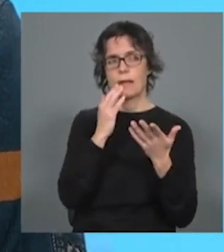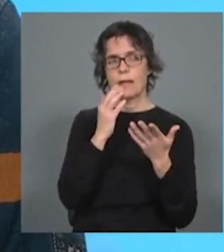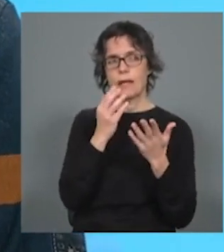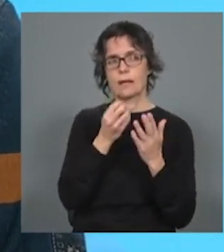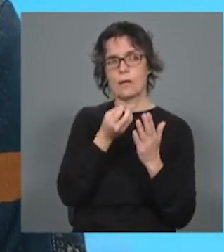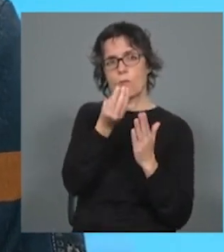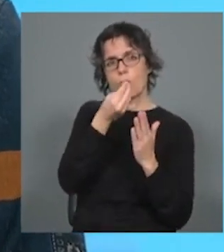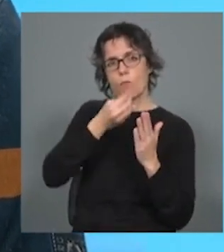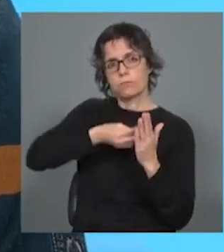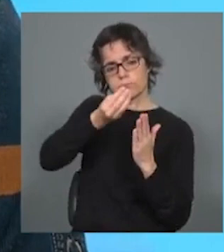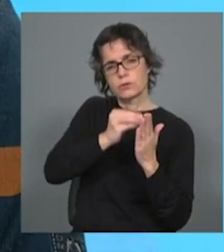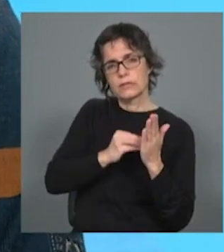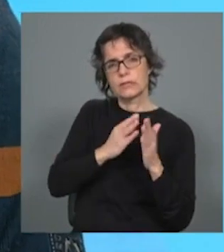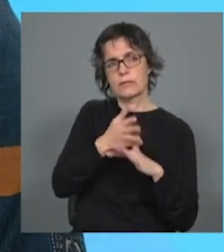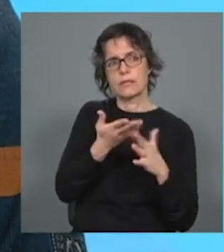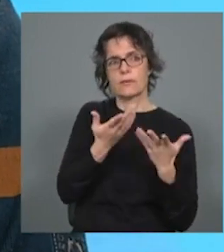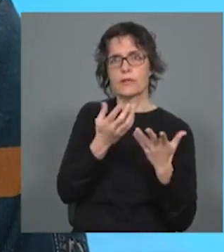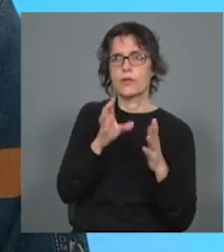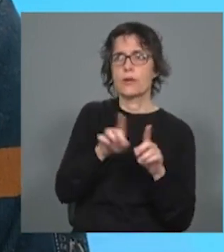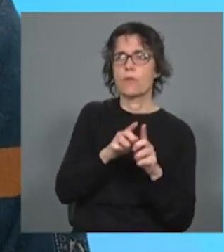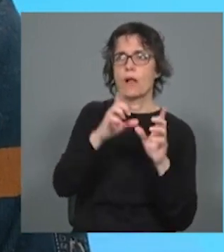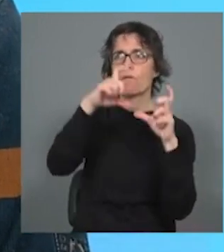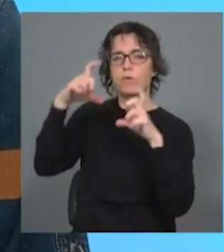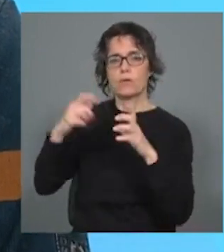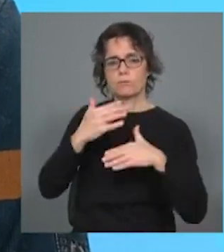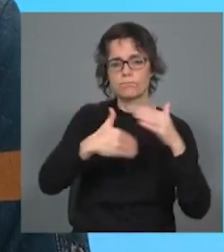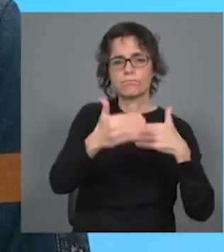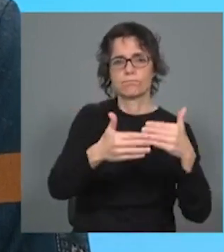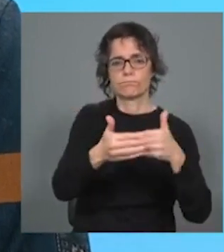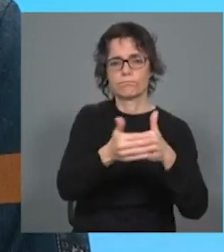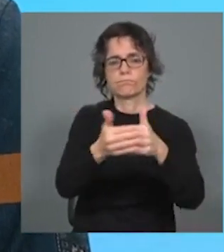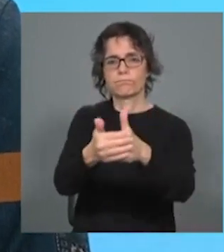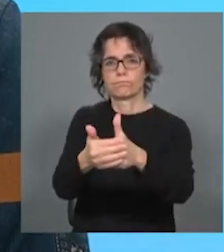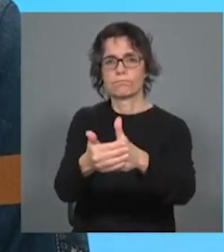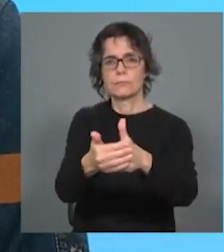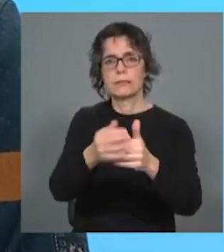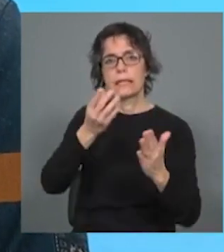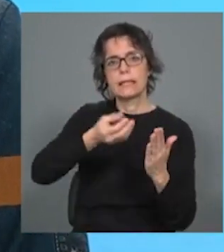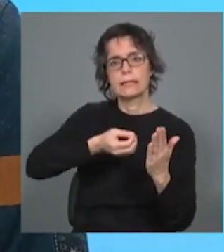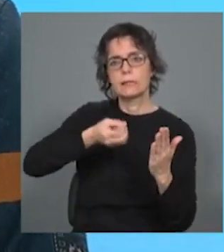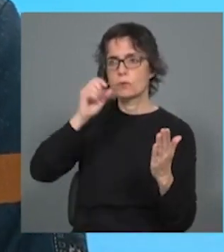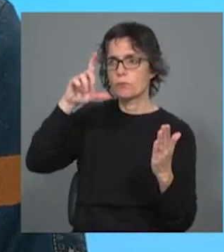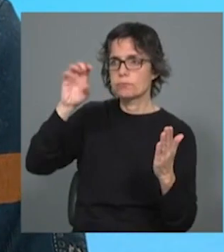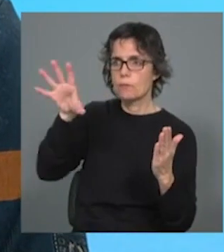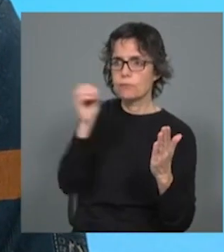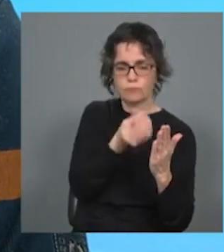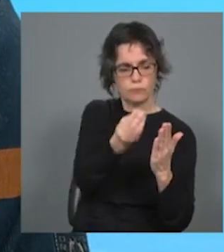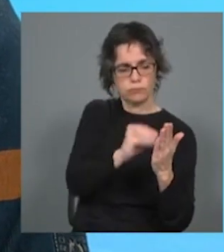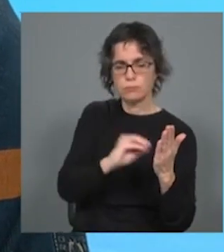que os episódios vão sendo narrados assim de forma episódica, de forma